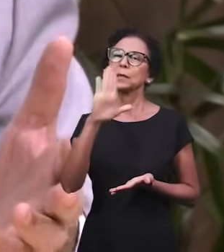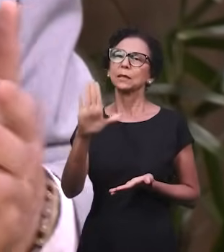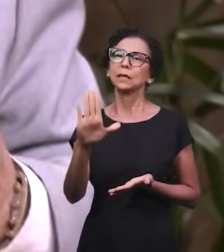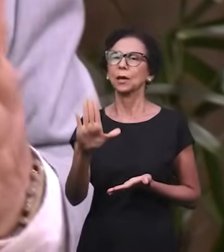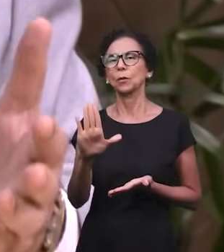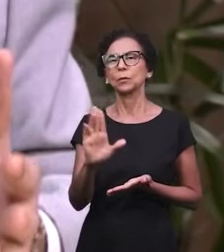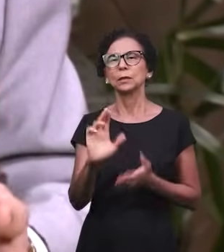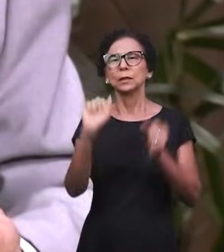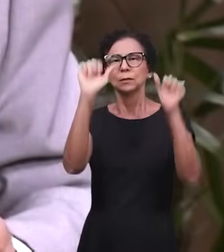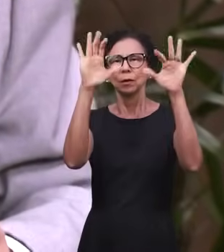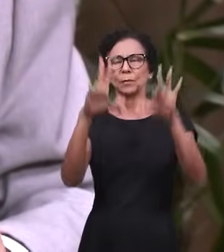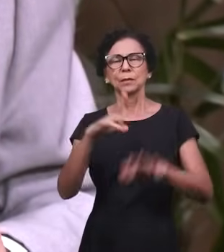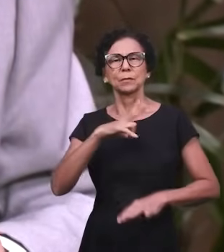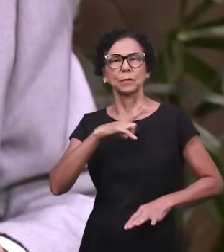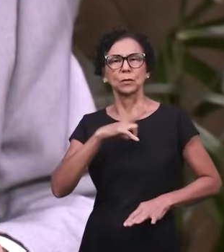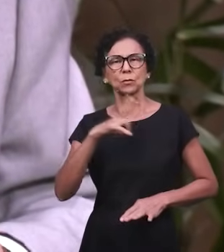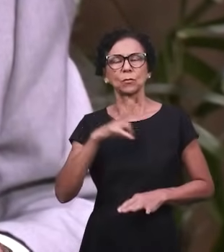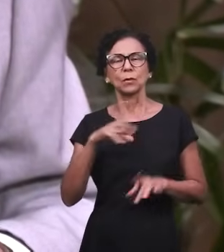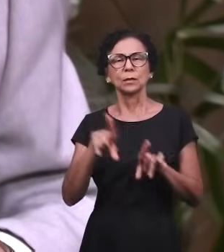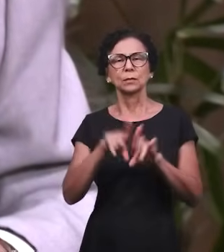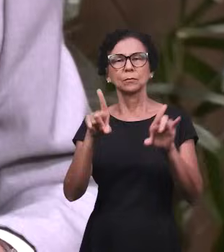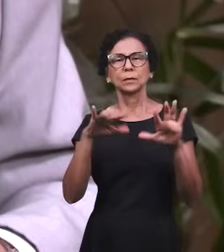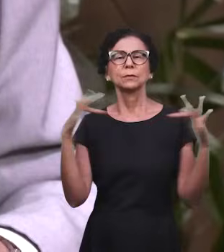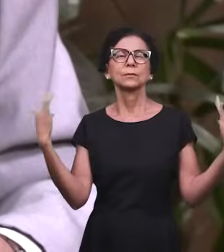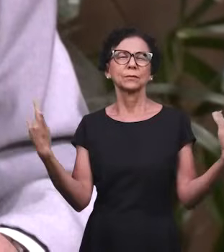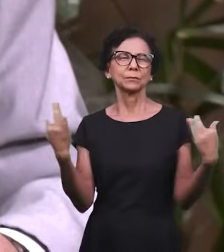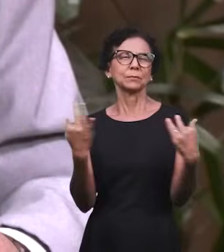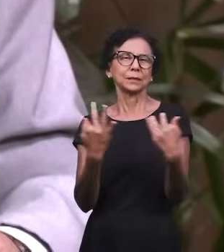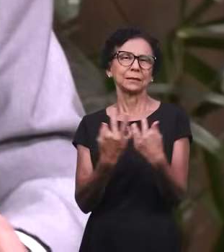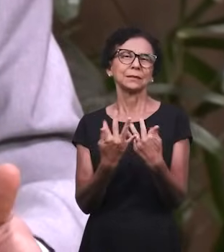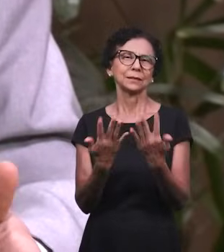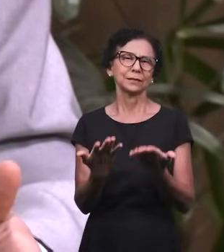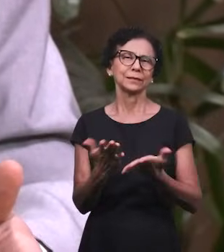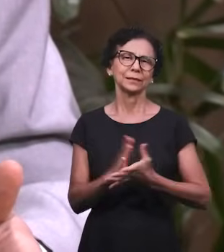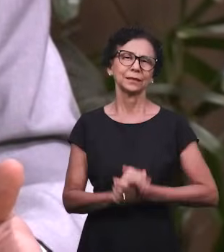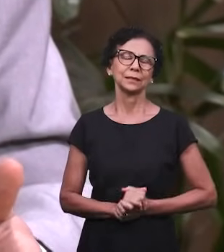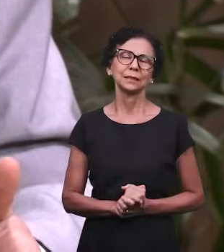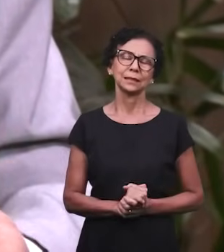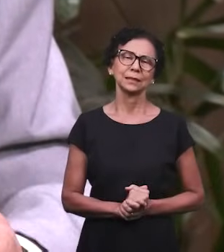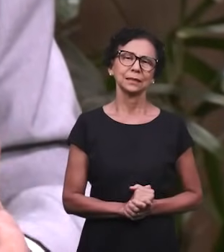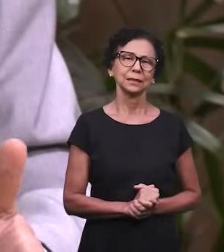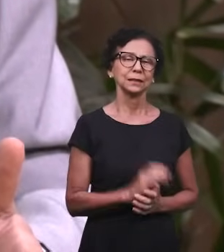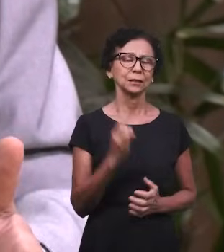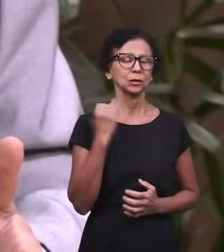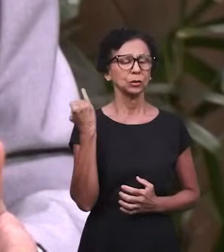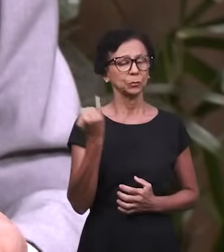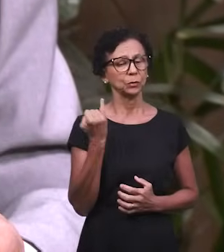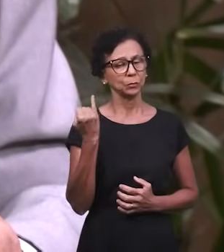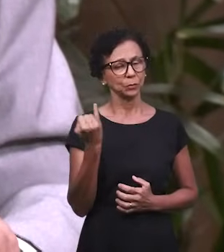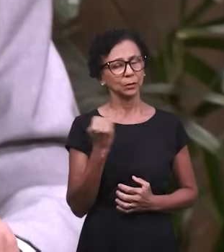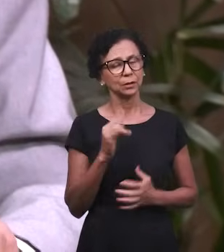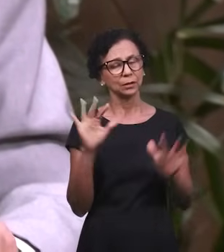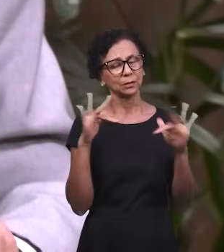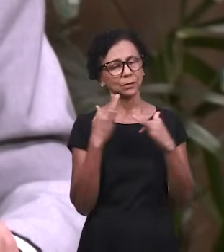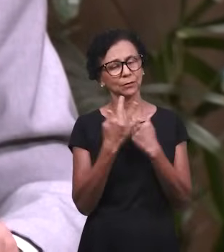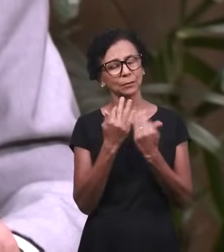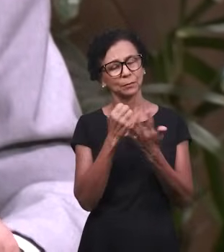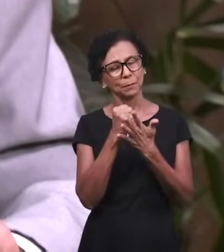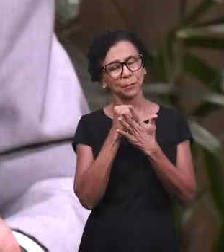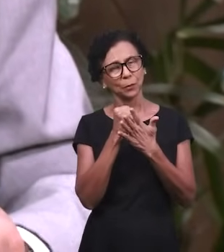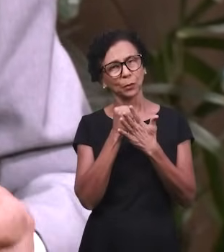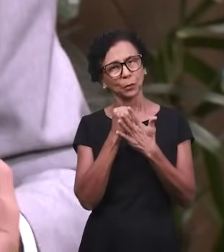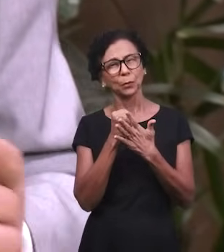nós e a nossa casa a nossa família e a família na vida do crente na vida do servo em Deus ela tem